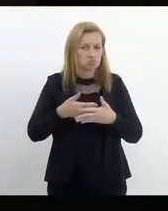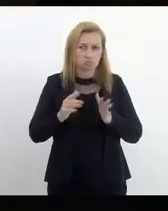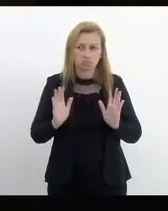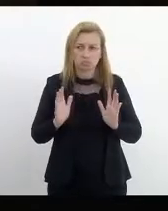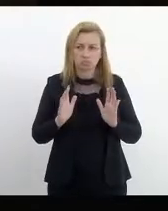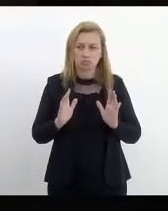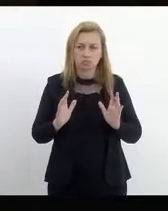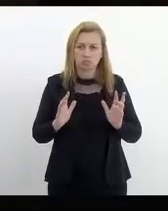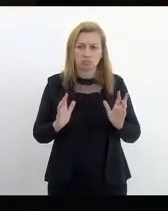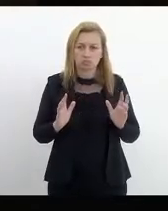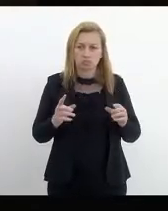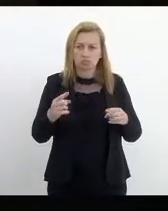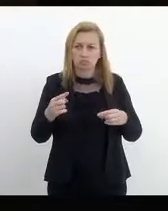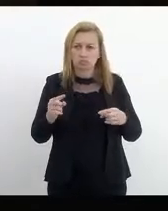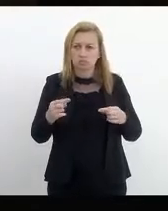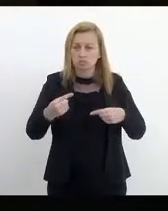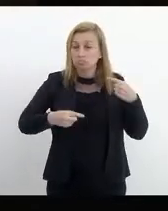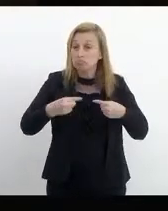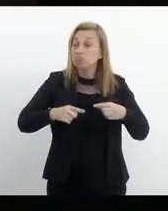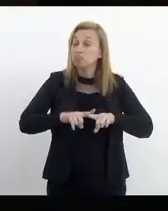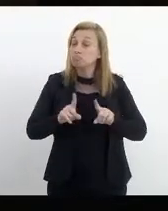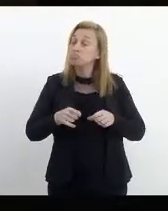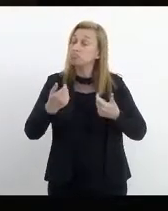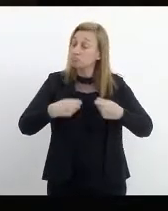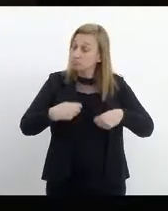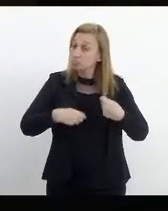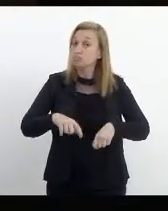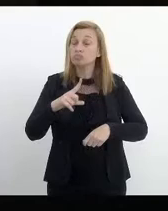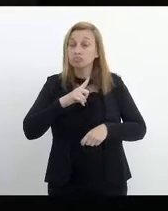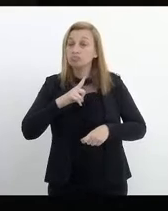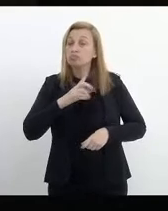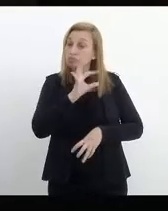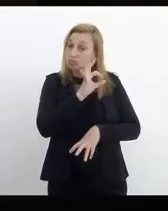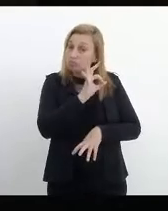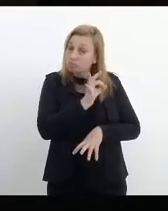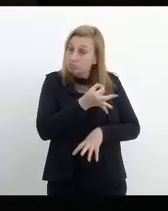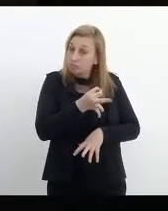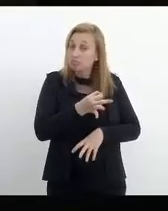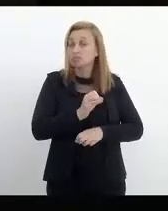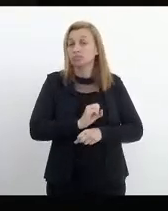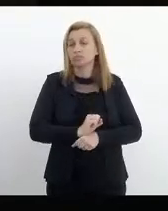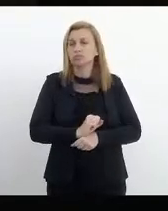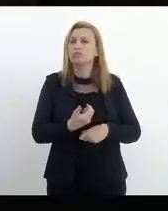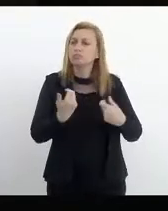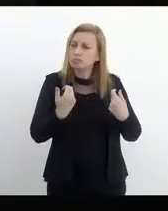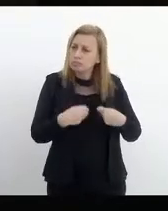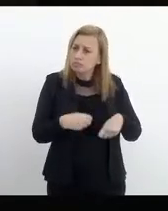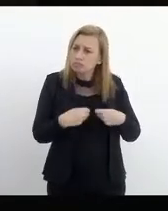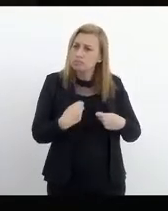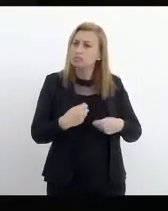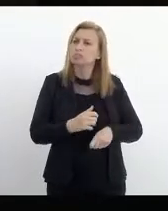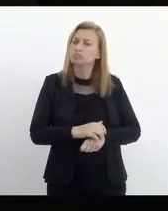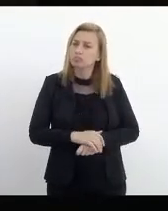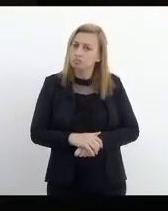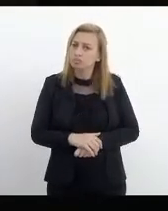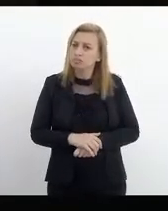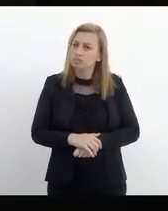o caráter mas é preciso que haja uma justificativa é preciso